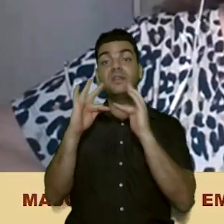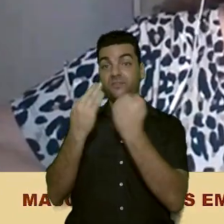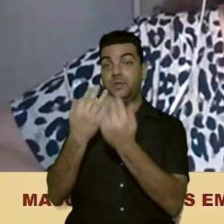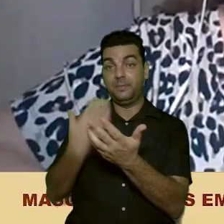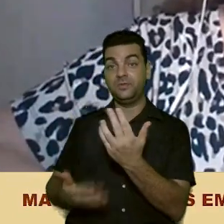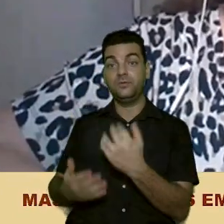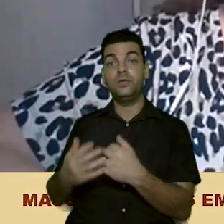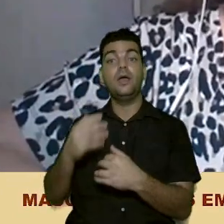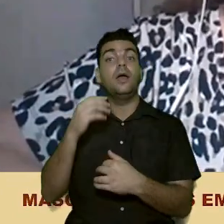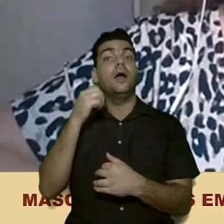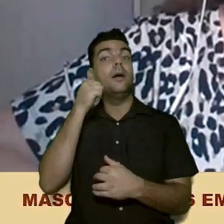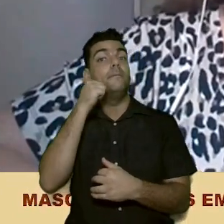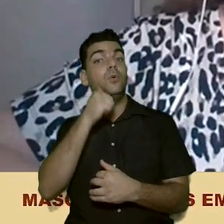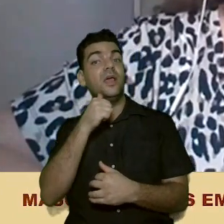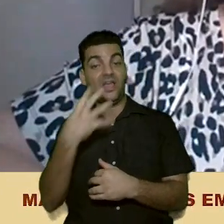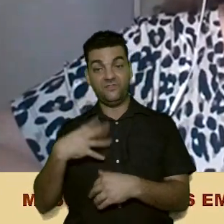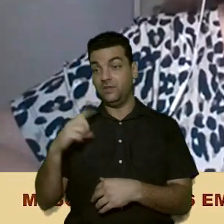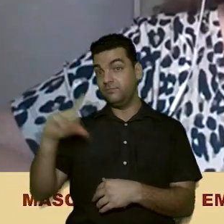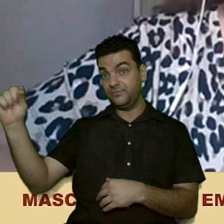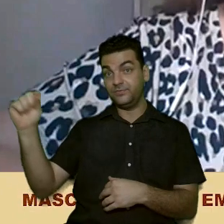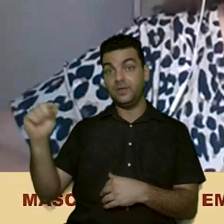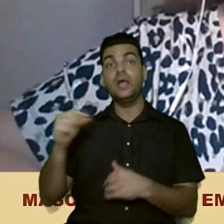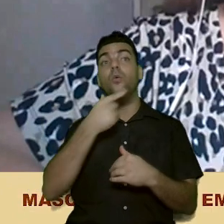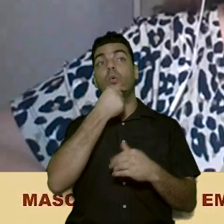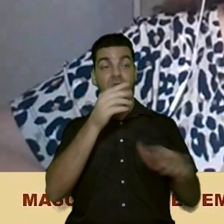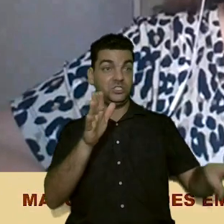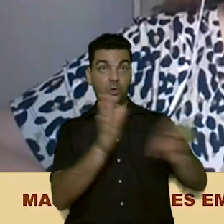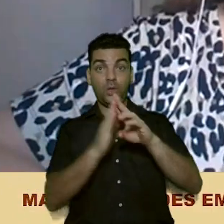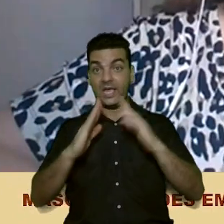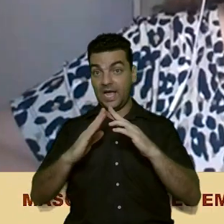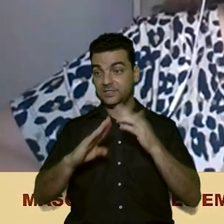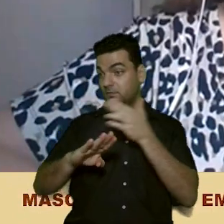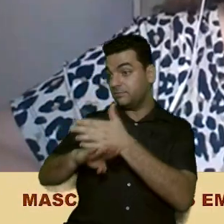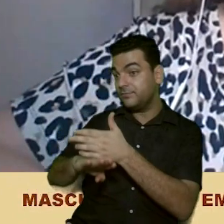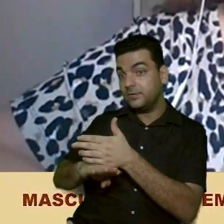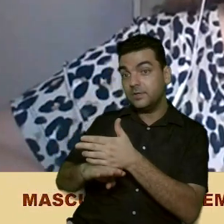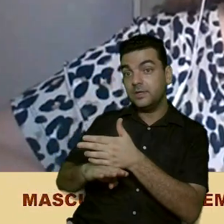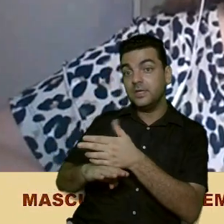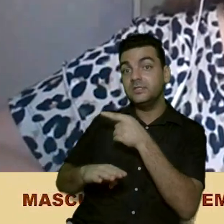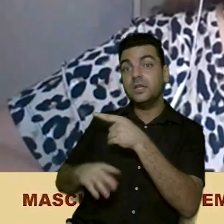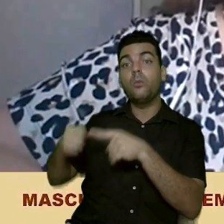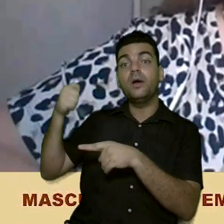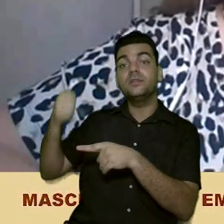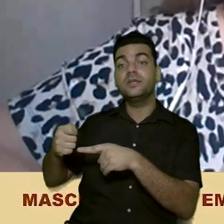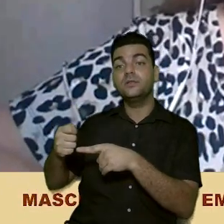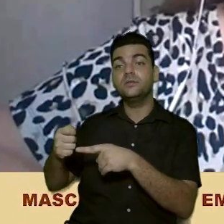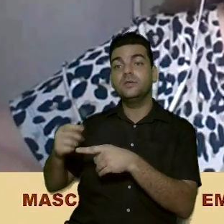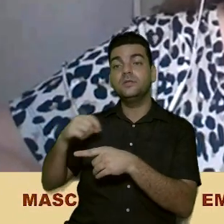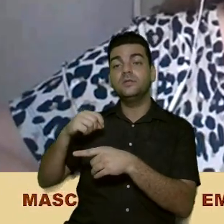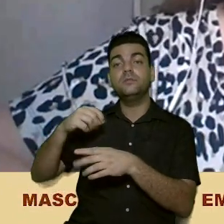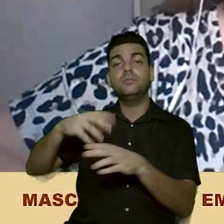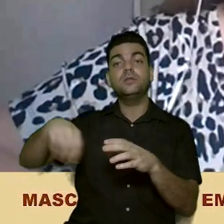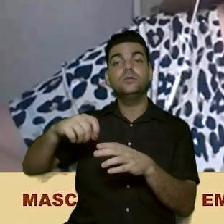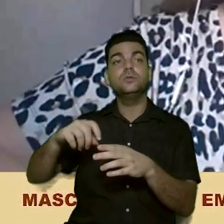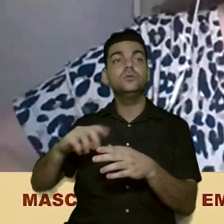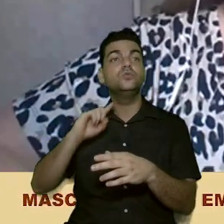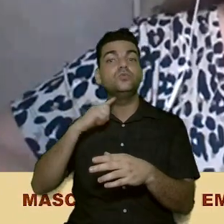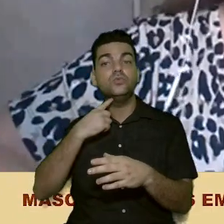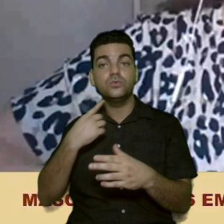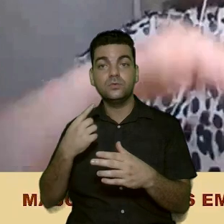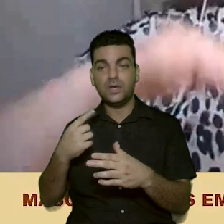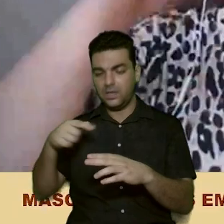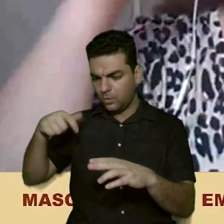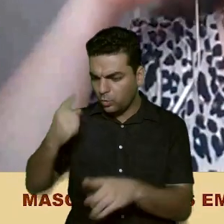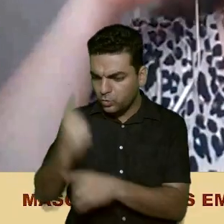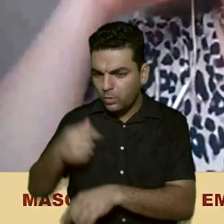a filha fugiram, foram embora, e quando ele chegou na lavanderia, tinha um martelo dentro do cesto de roupa suja. E